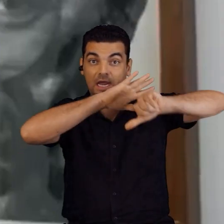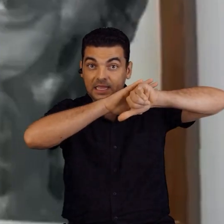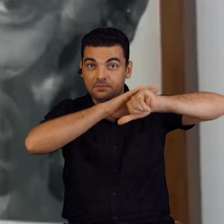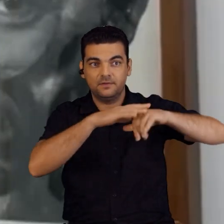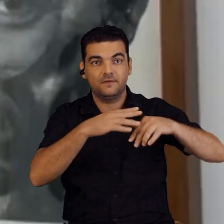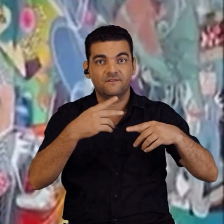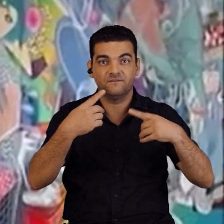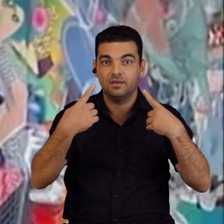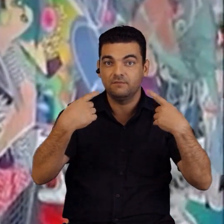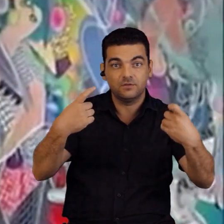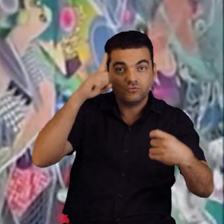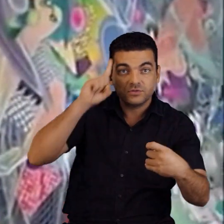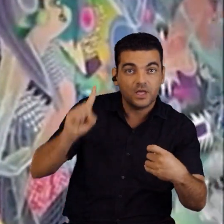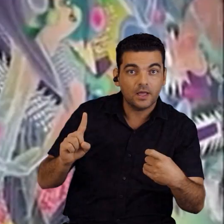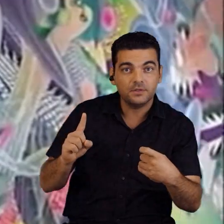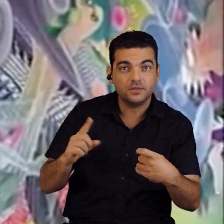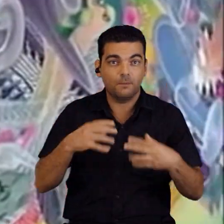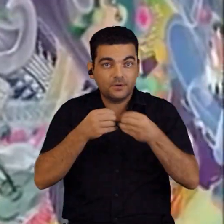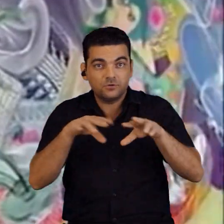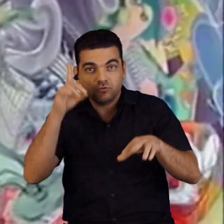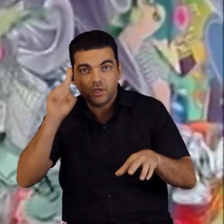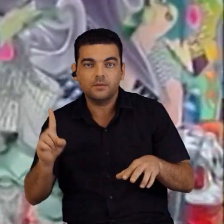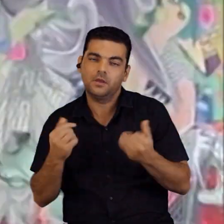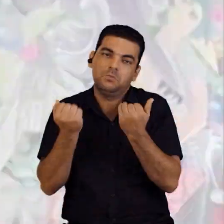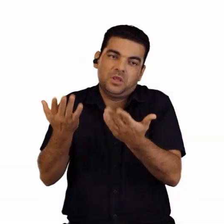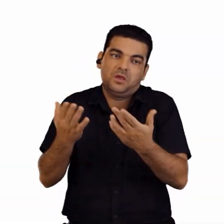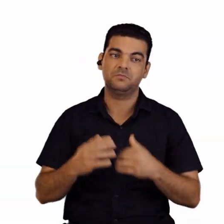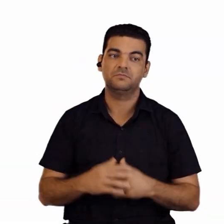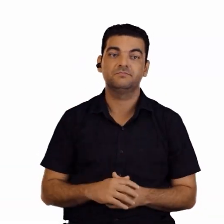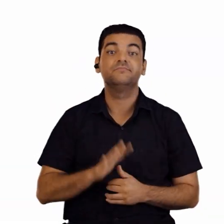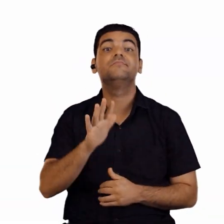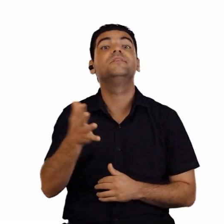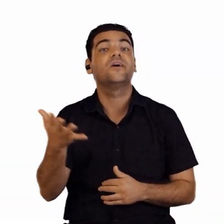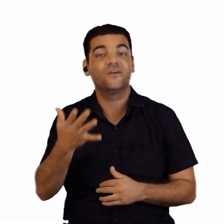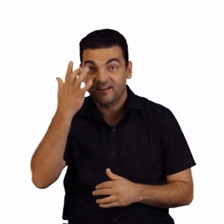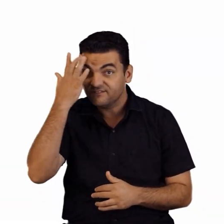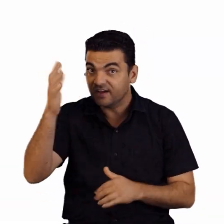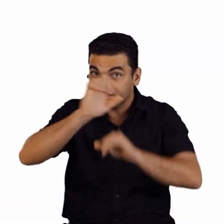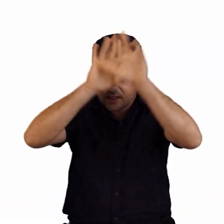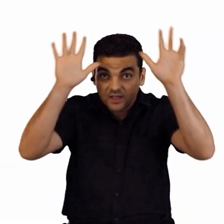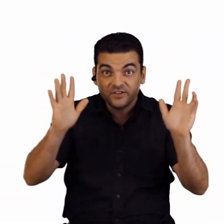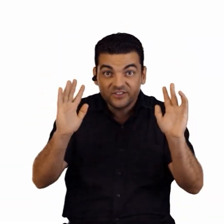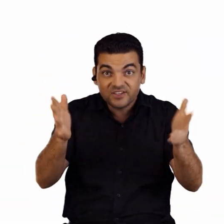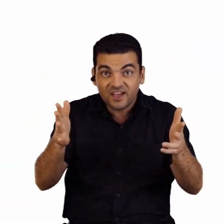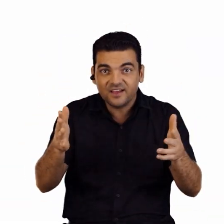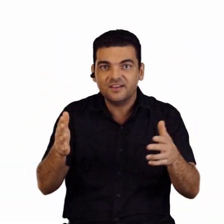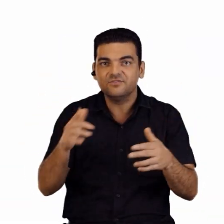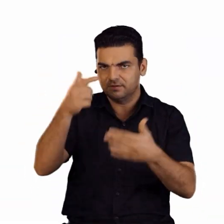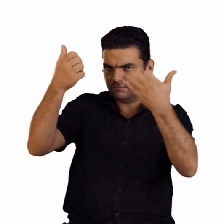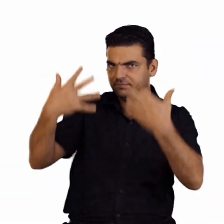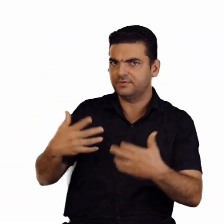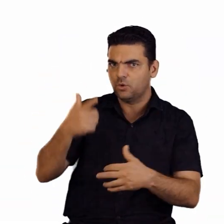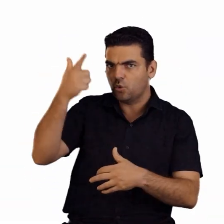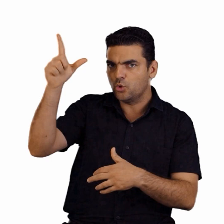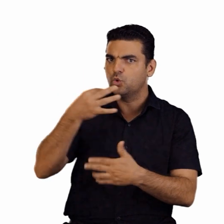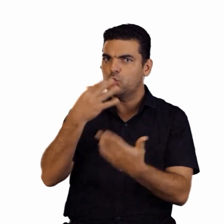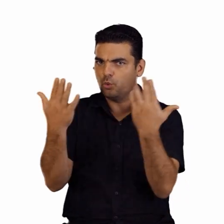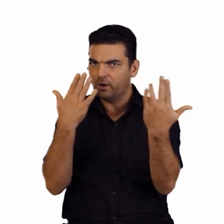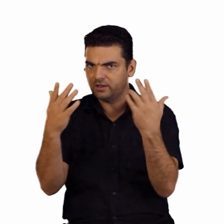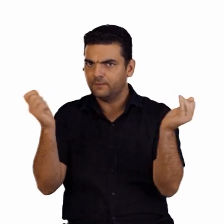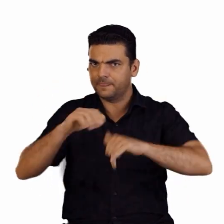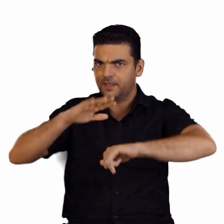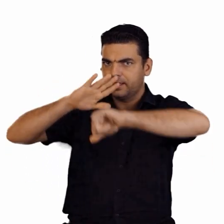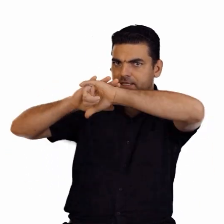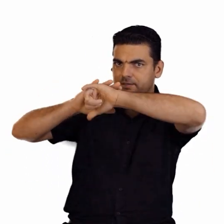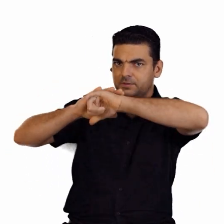em que o crime não tenha vítima Ilustração determinada. de um homem fazendo sinal de positivo. E agora, ficou mais claro? Você consegue citar